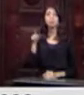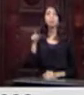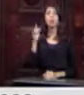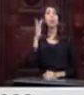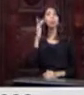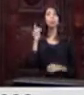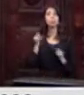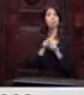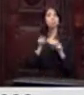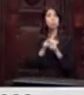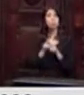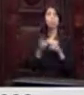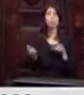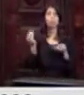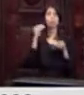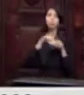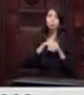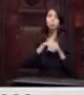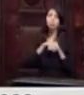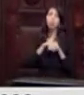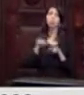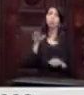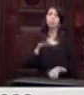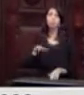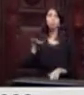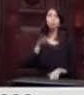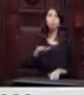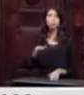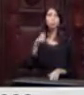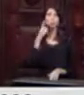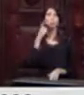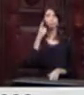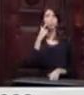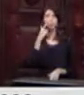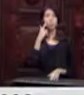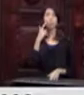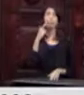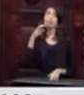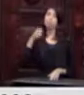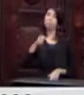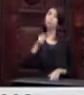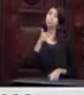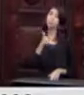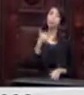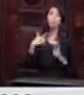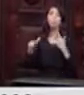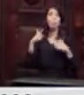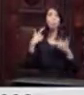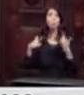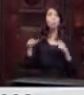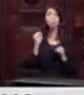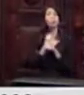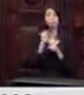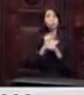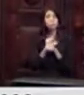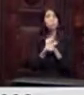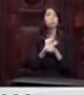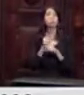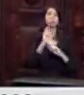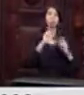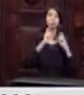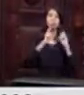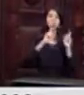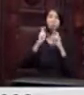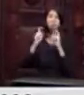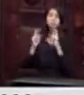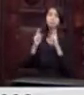que deve ser incluído sim o setor leiteiro e devemos parar por aí. O restante deve-se ter discussões amplas e deve-se